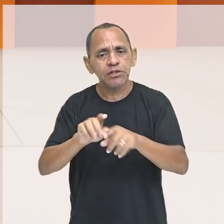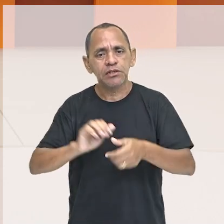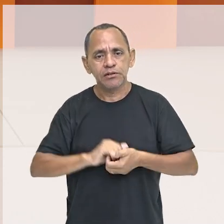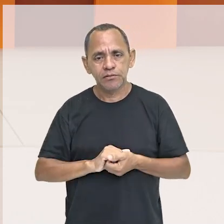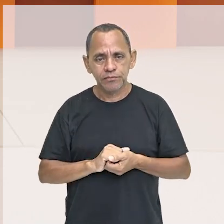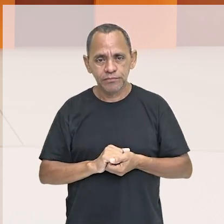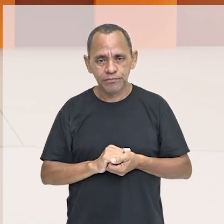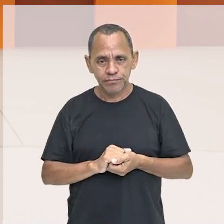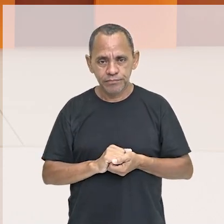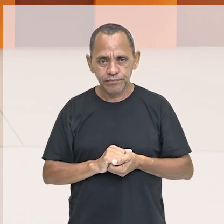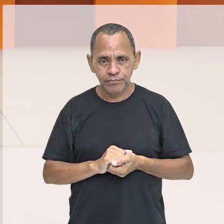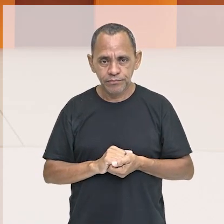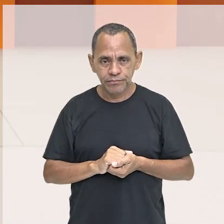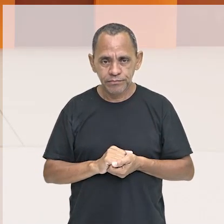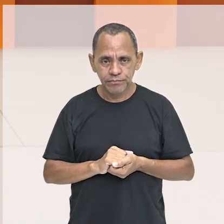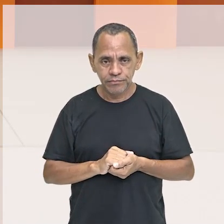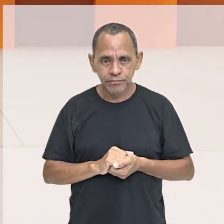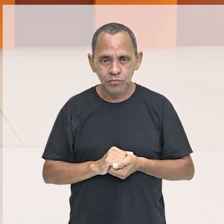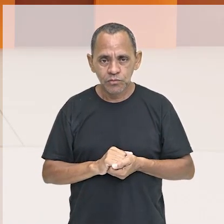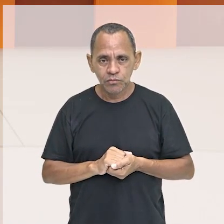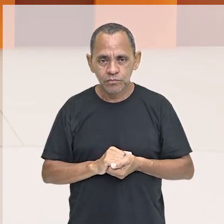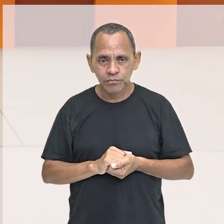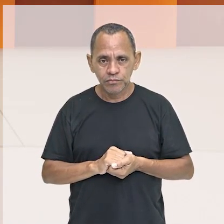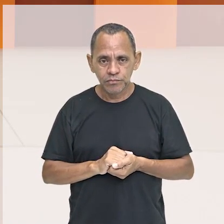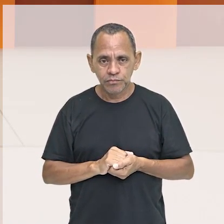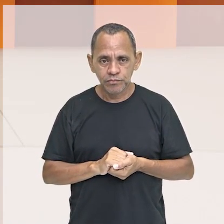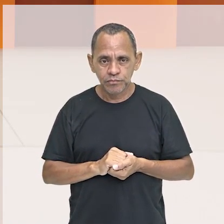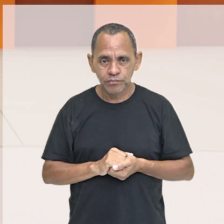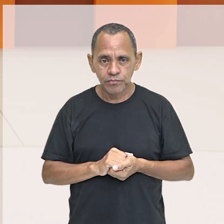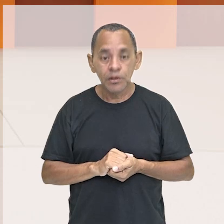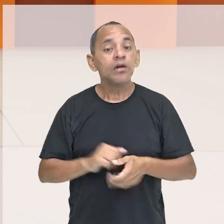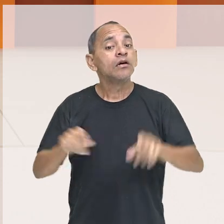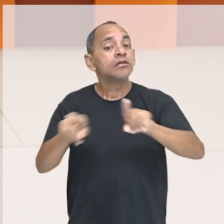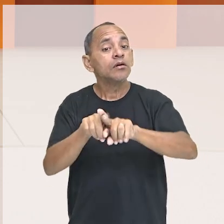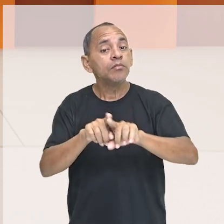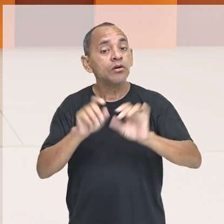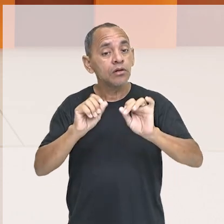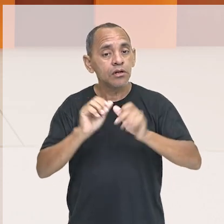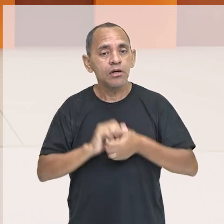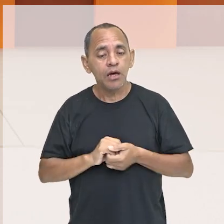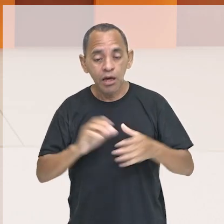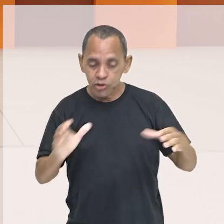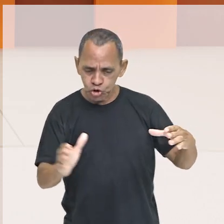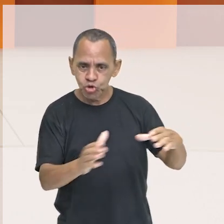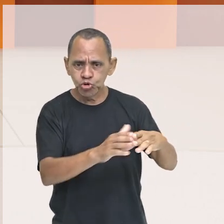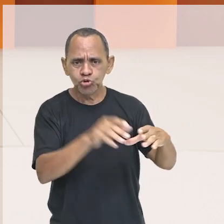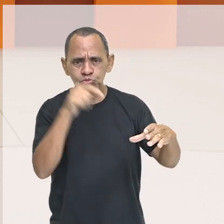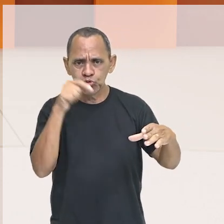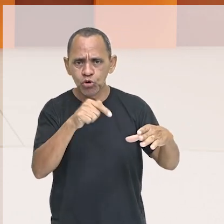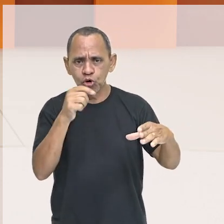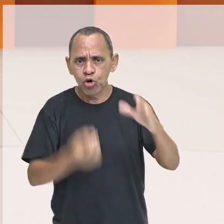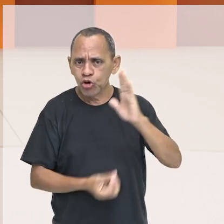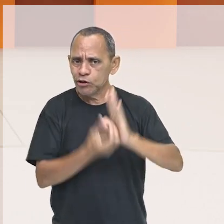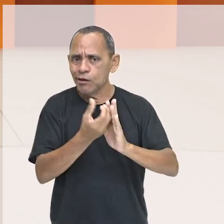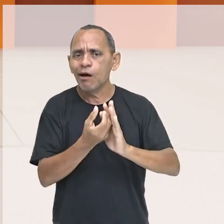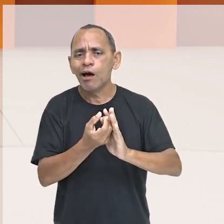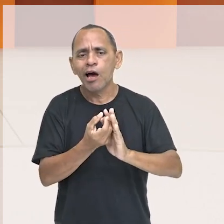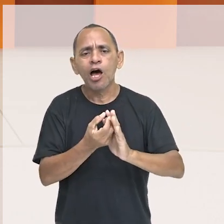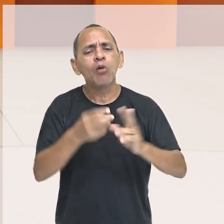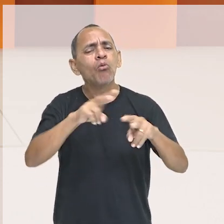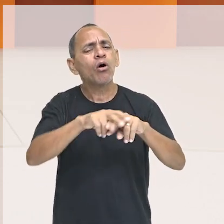dessa questão da sociedade, né? Grupos sociais. E aí os grupos sociais se estabelecem por meio de